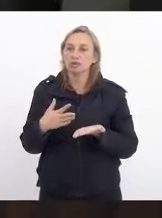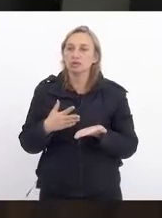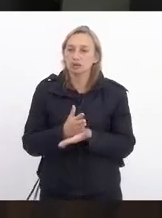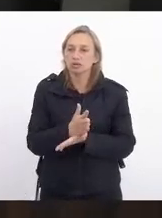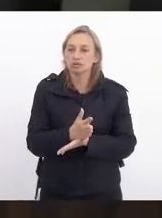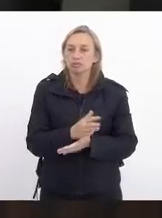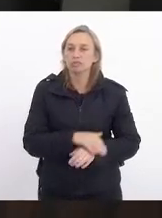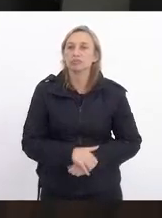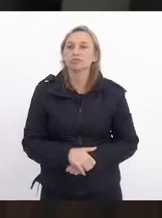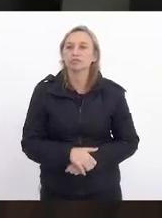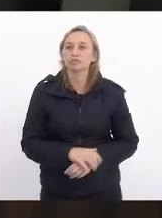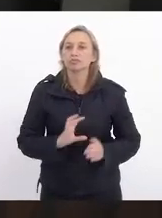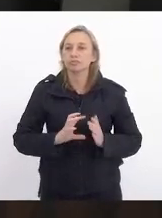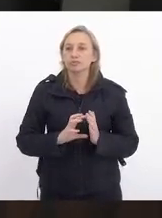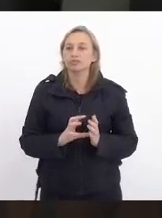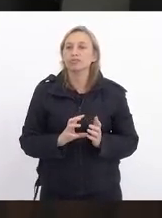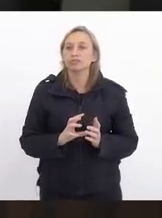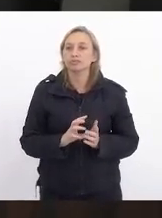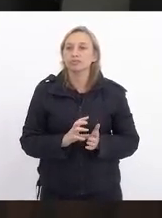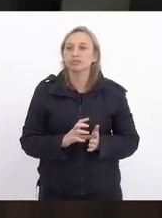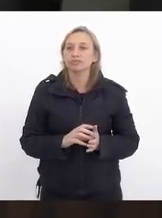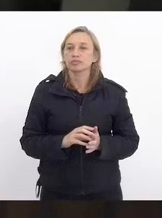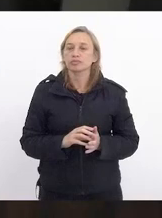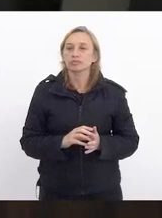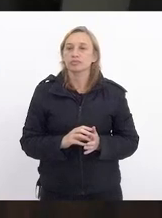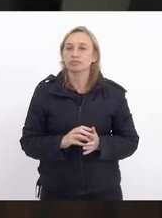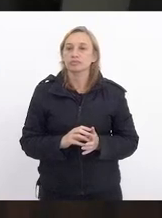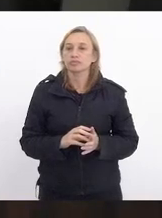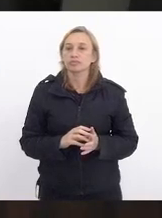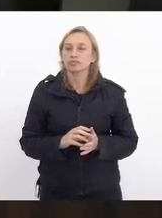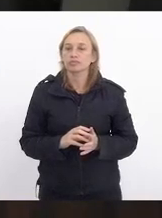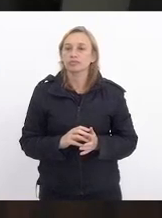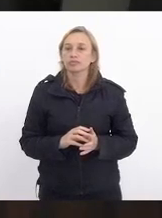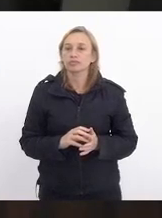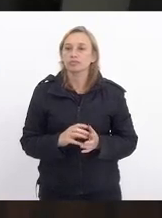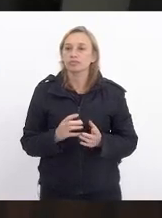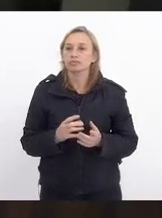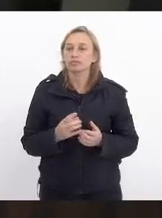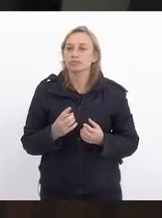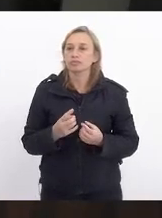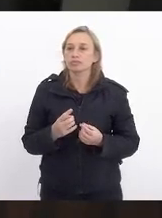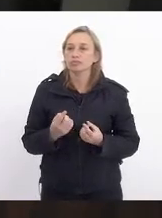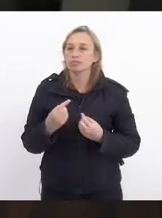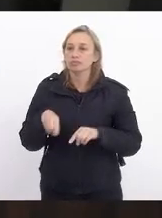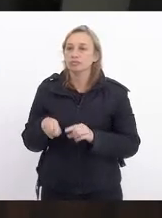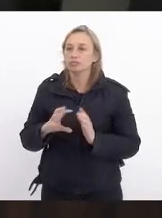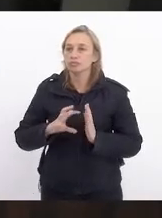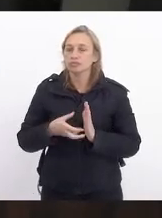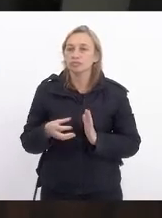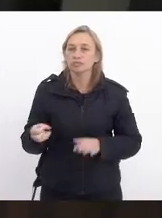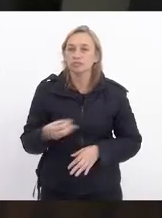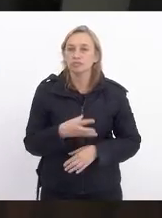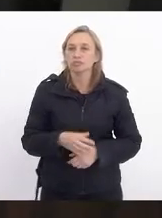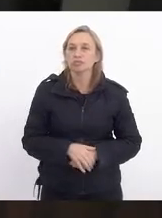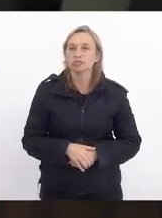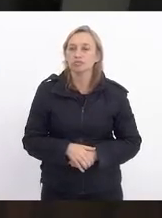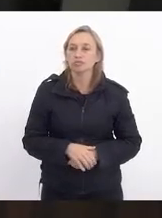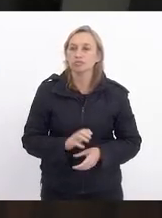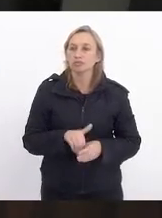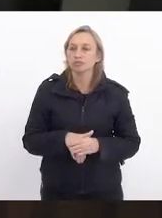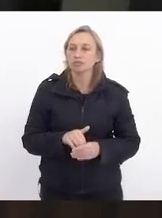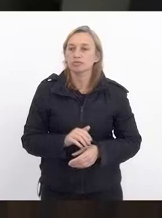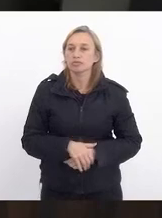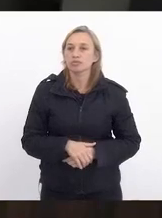permaneçam Como estão aprovado vai à promulgação e com voto pela extensão do do do